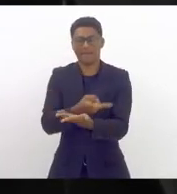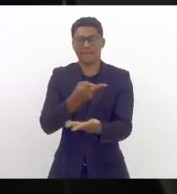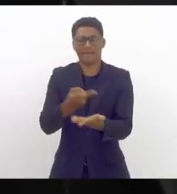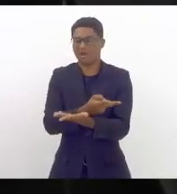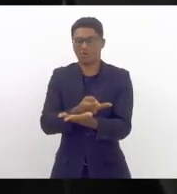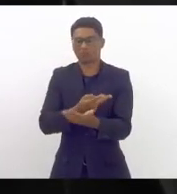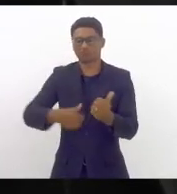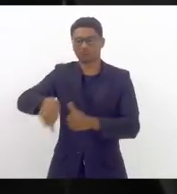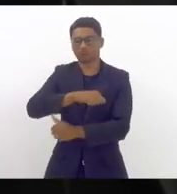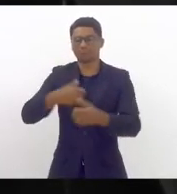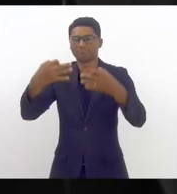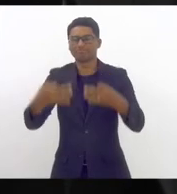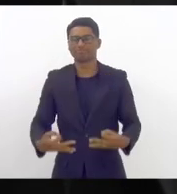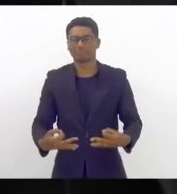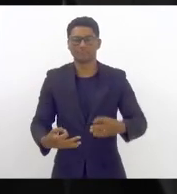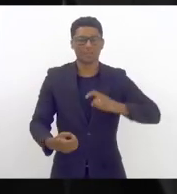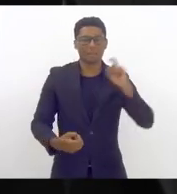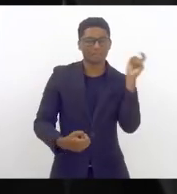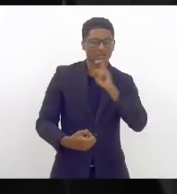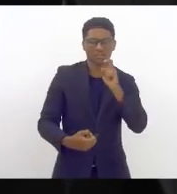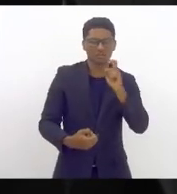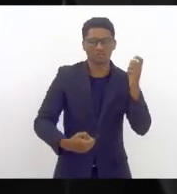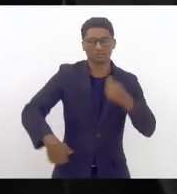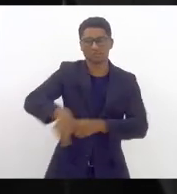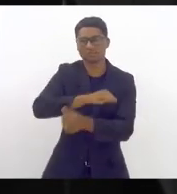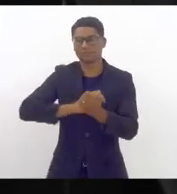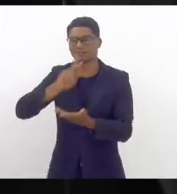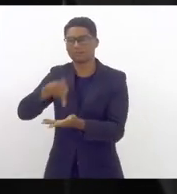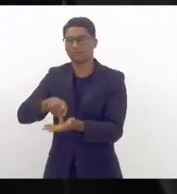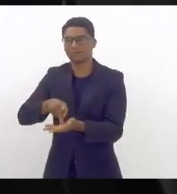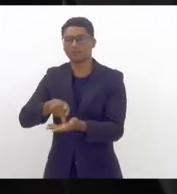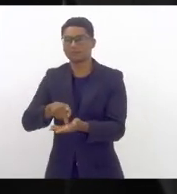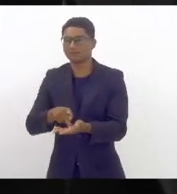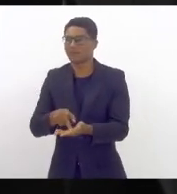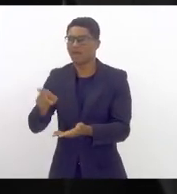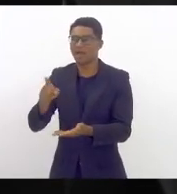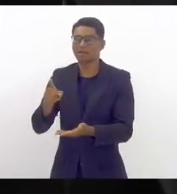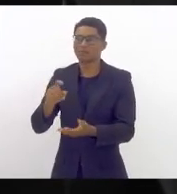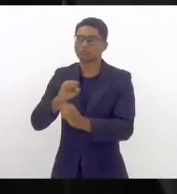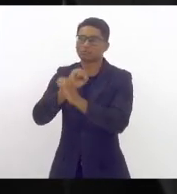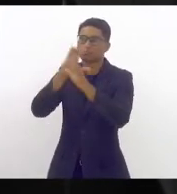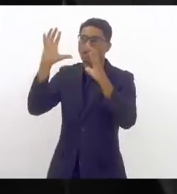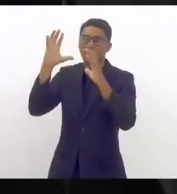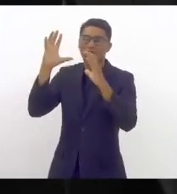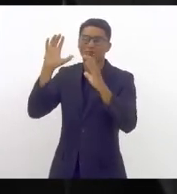a mentira como verdade e a ilusão como realidade